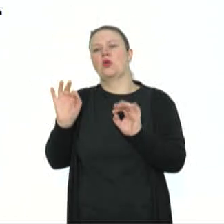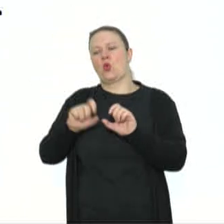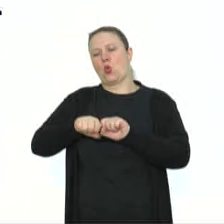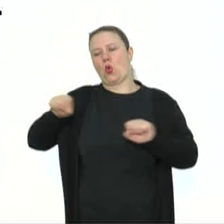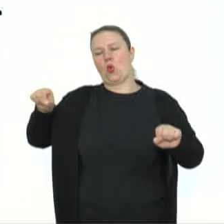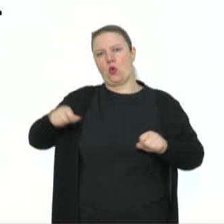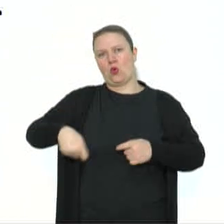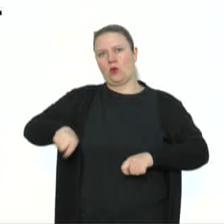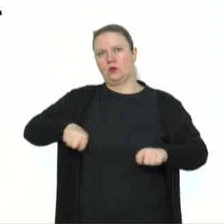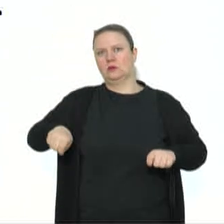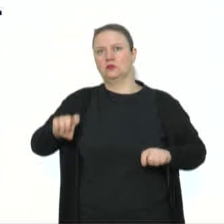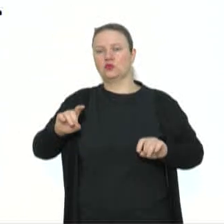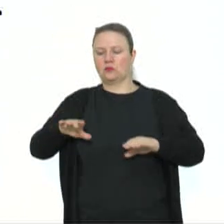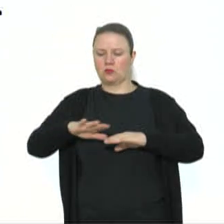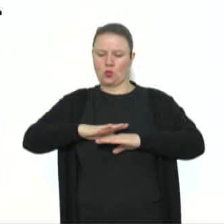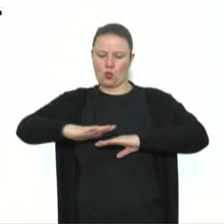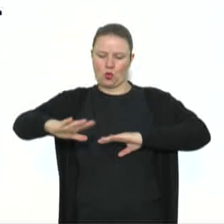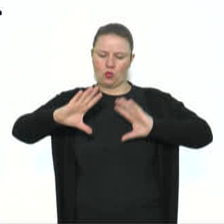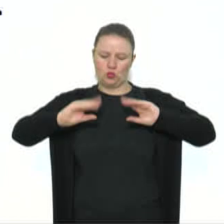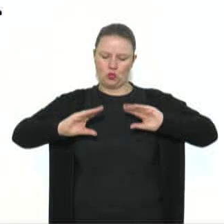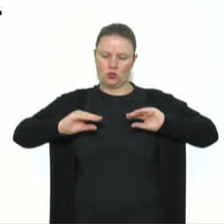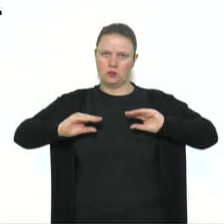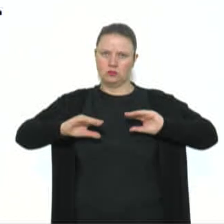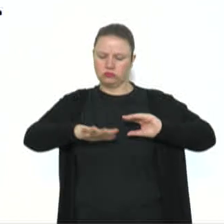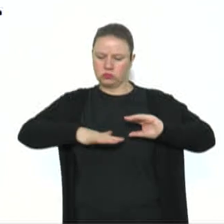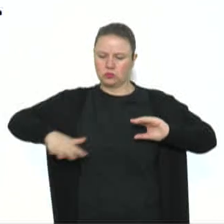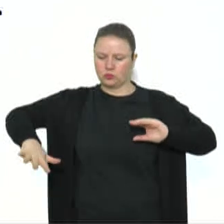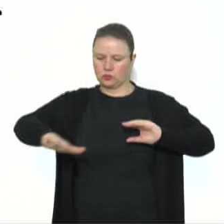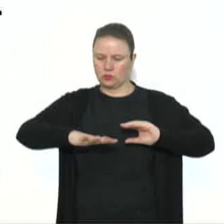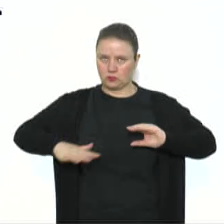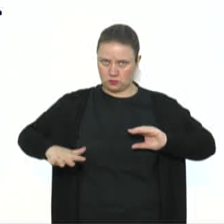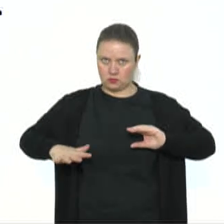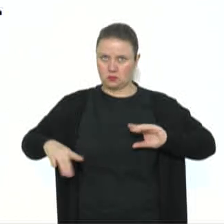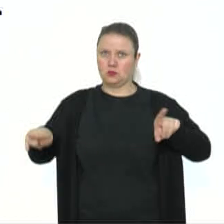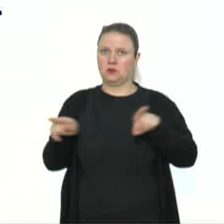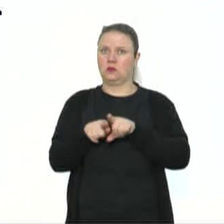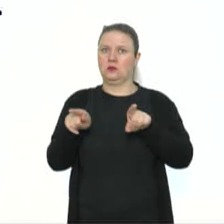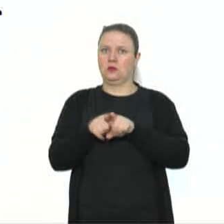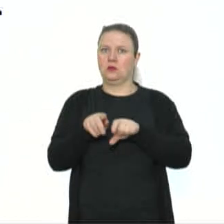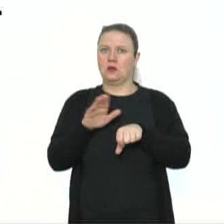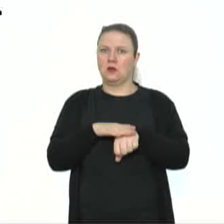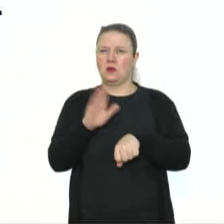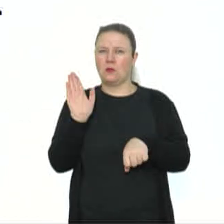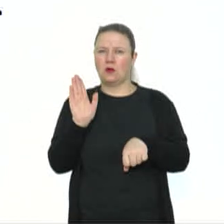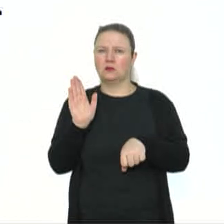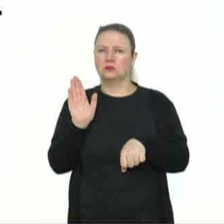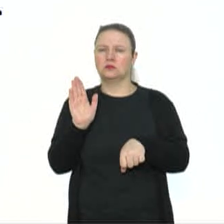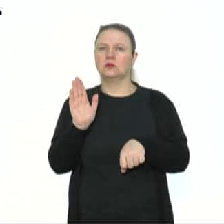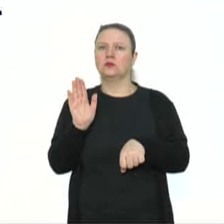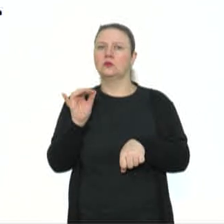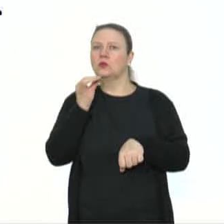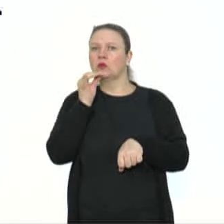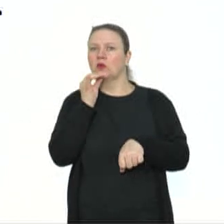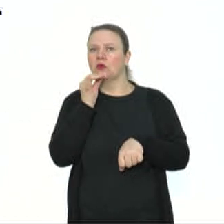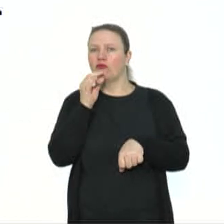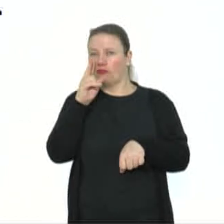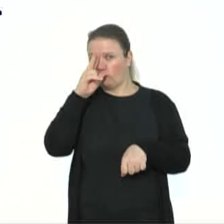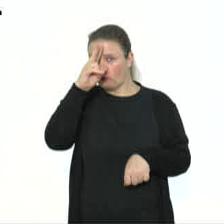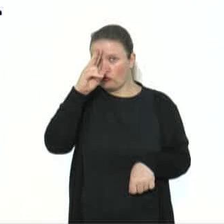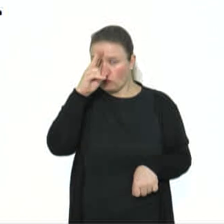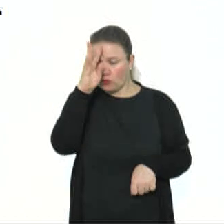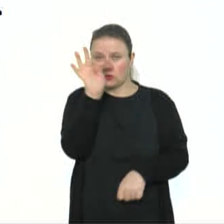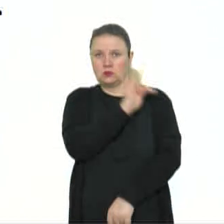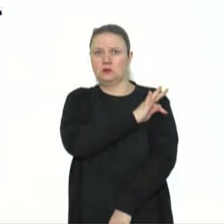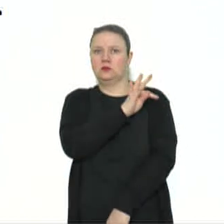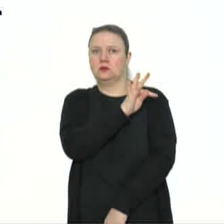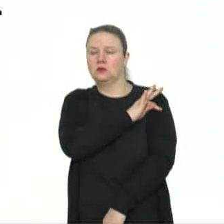feita por colchões que são colocados embaixo dessas paredes. É considerada a categoria mais explosiva, pois exige força,